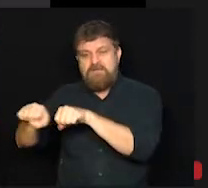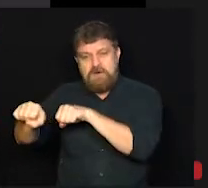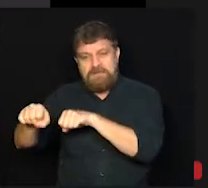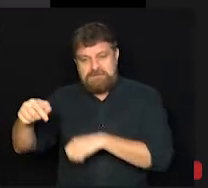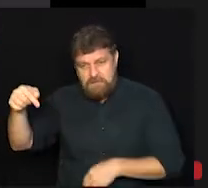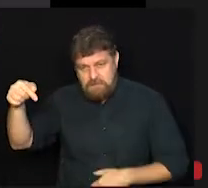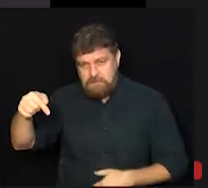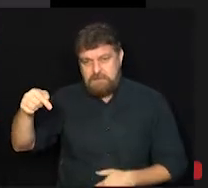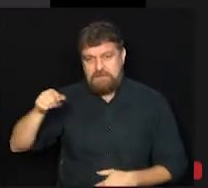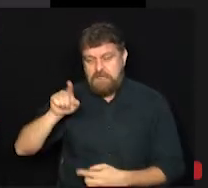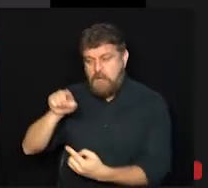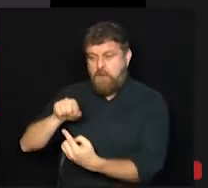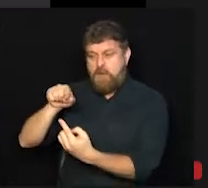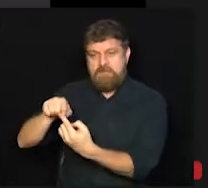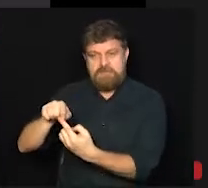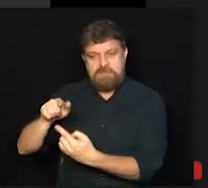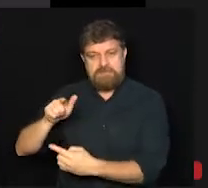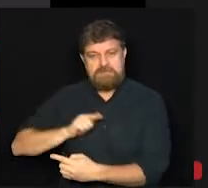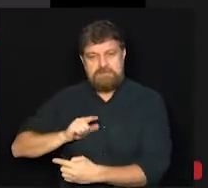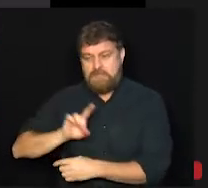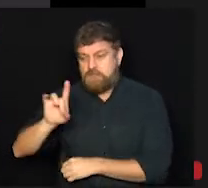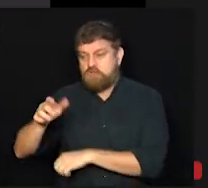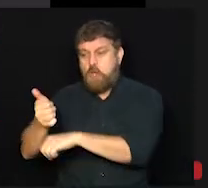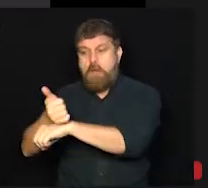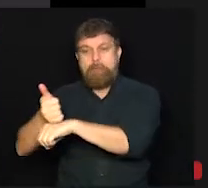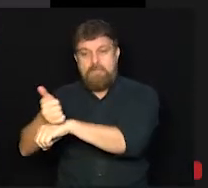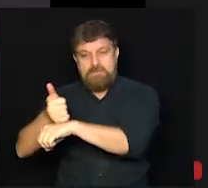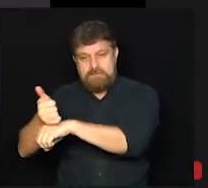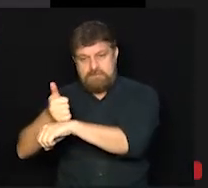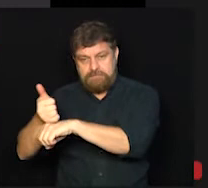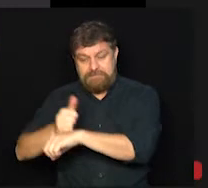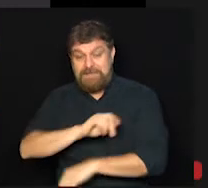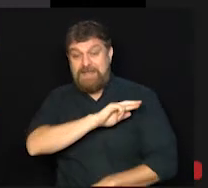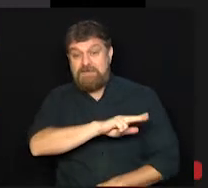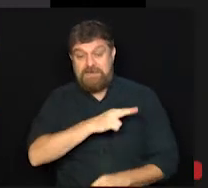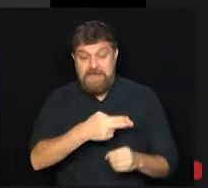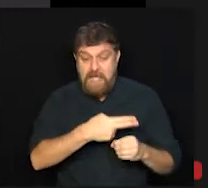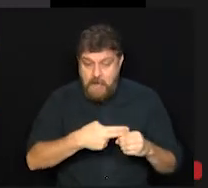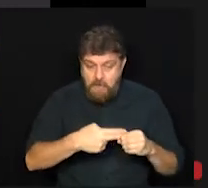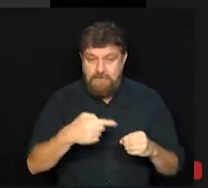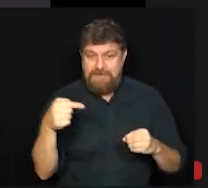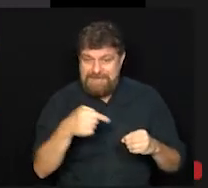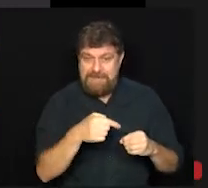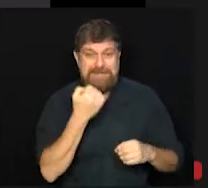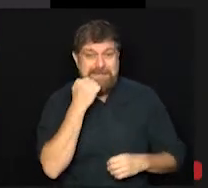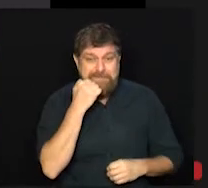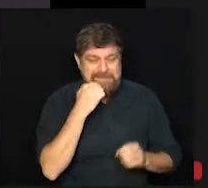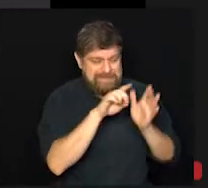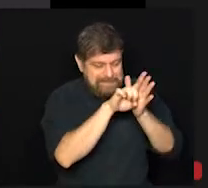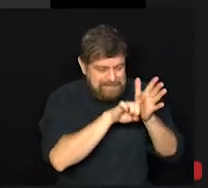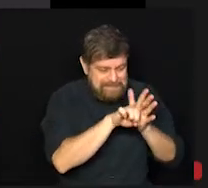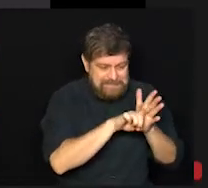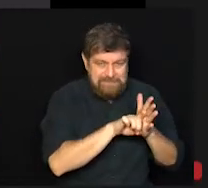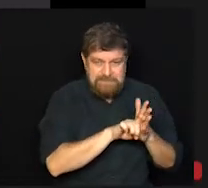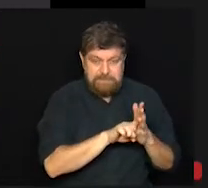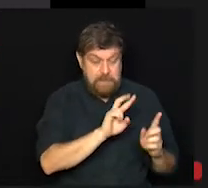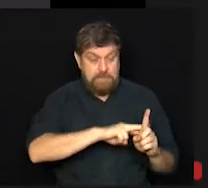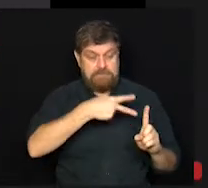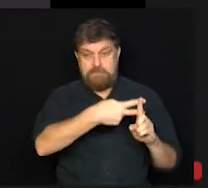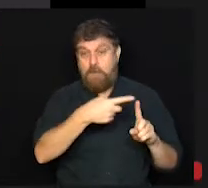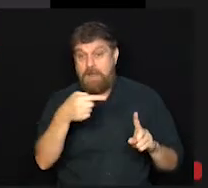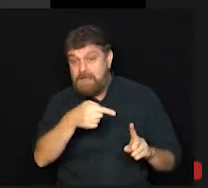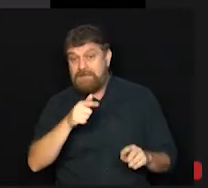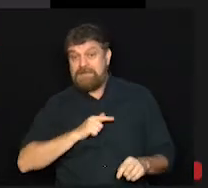o objetivo é a formação só profissionalizante, não é o nosso caso, então nós precisamos dar conta dessas duas coisas, mas